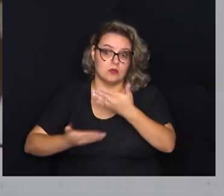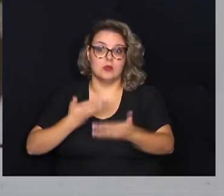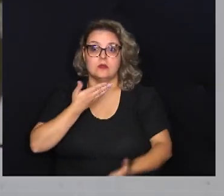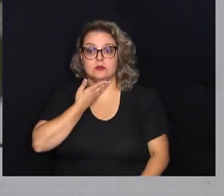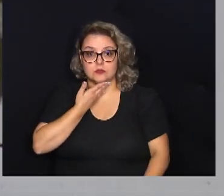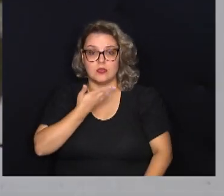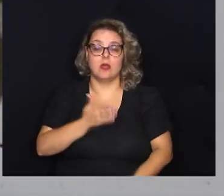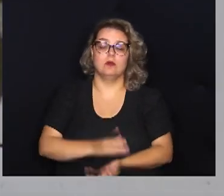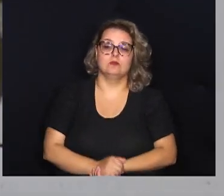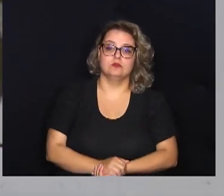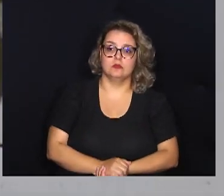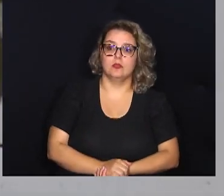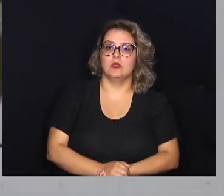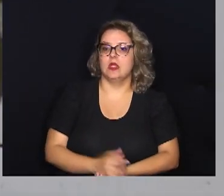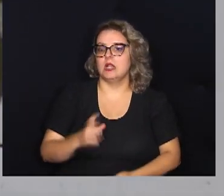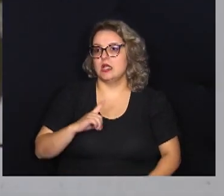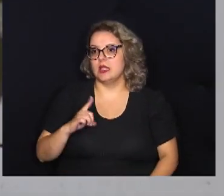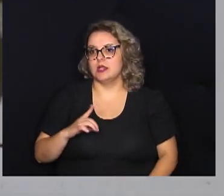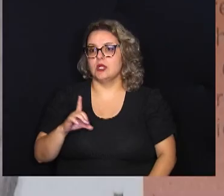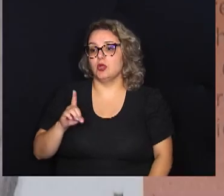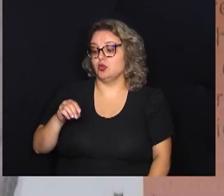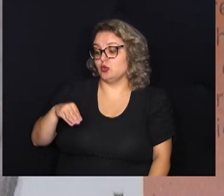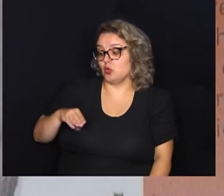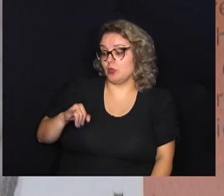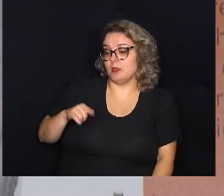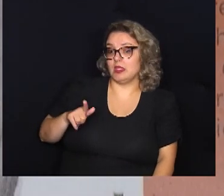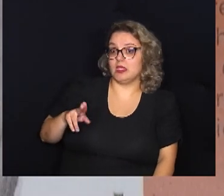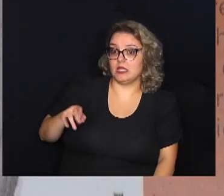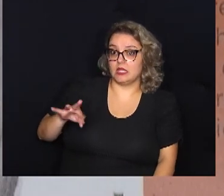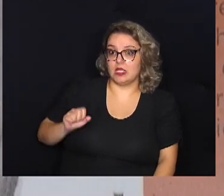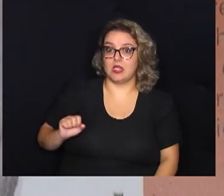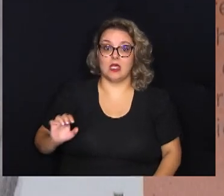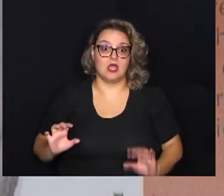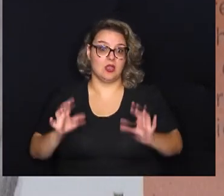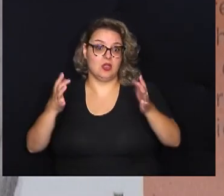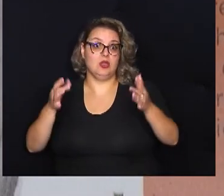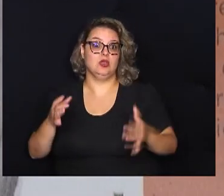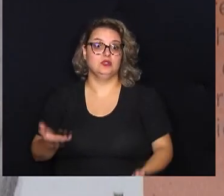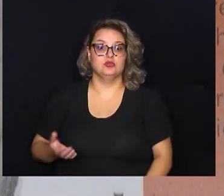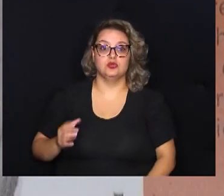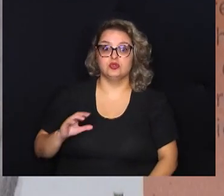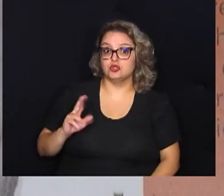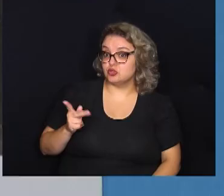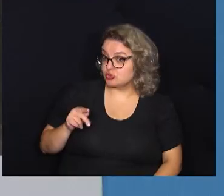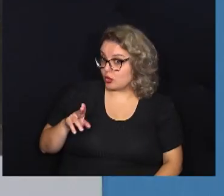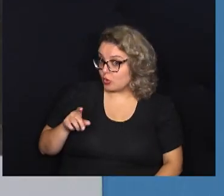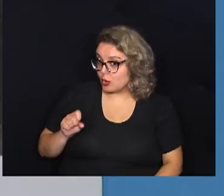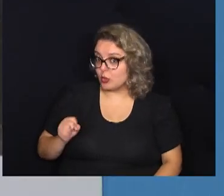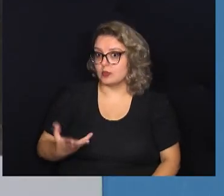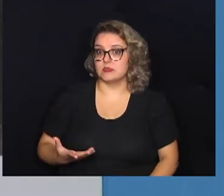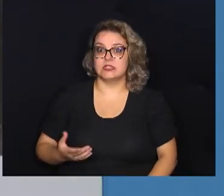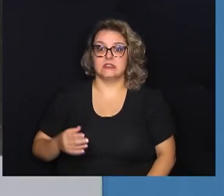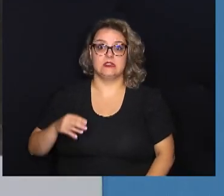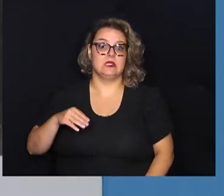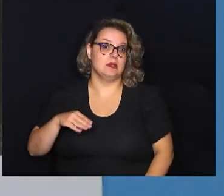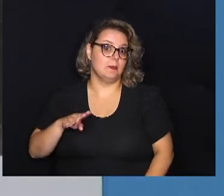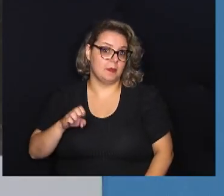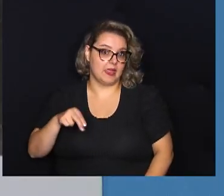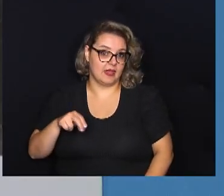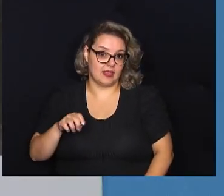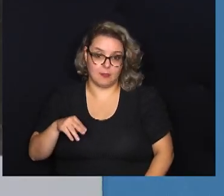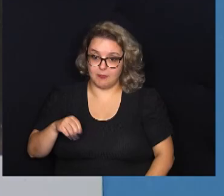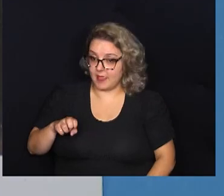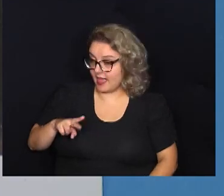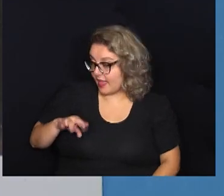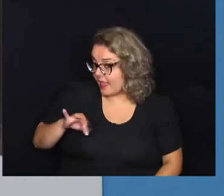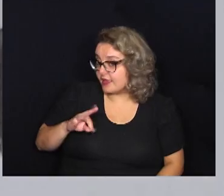coisa. E lá tinha as domingueiras, a festa dos chopes, tinha a festa das beneméritas, era um espaço